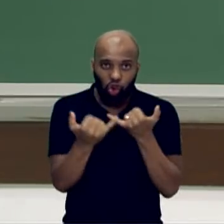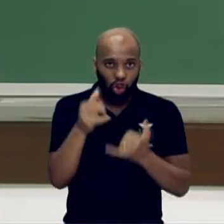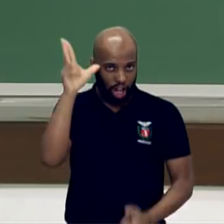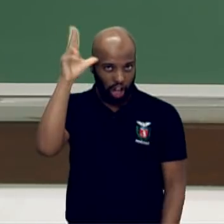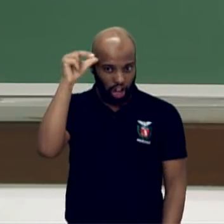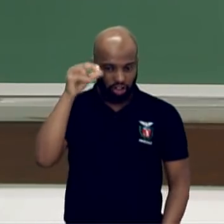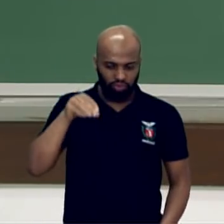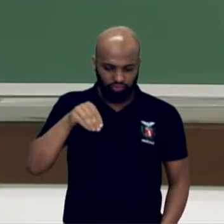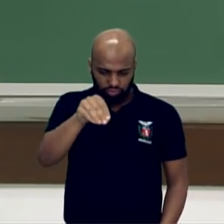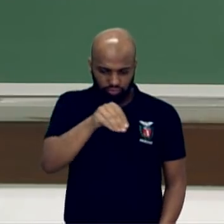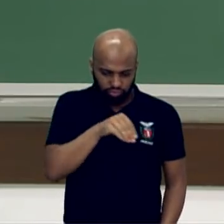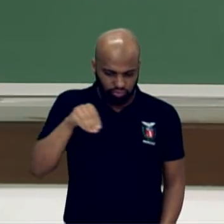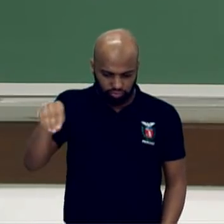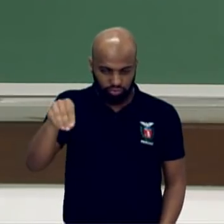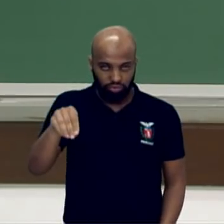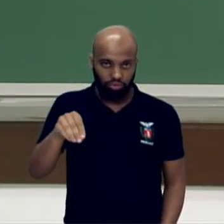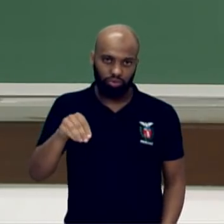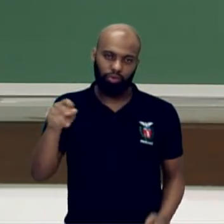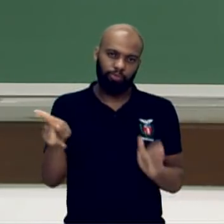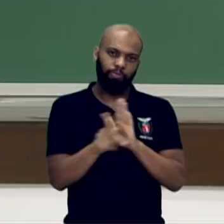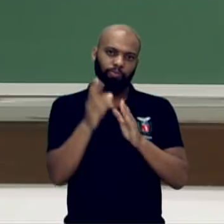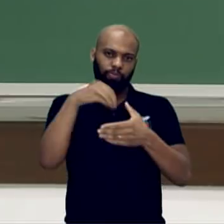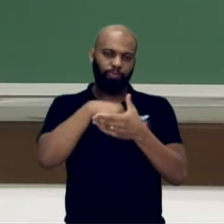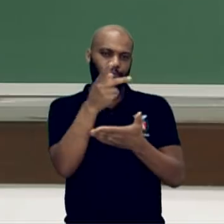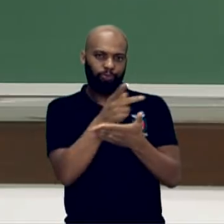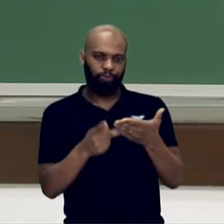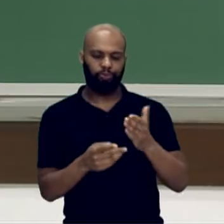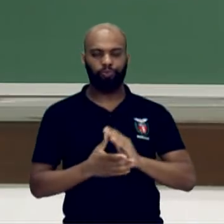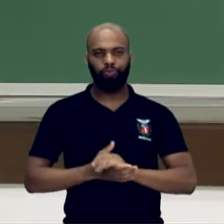o poema. Tudo bem?